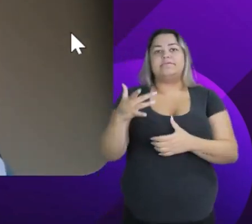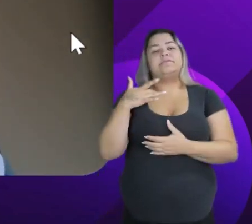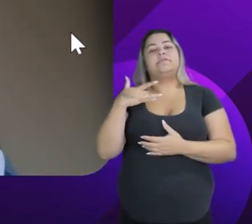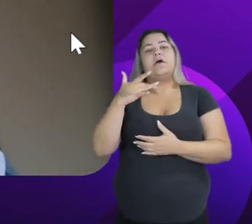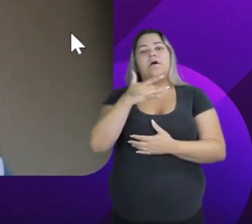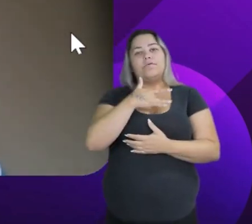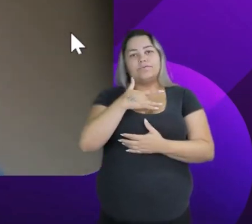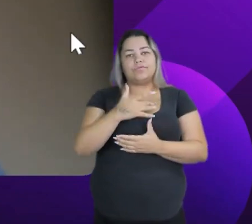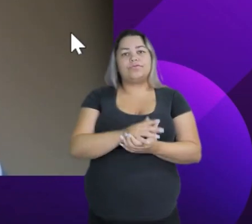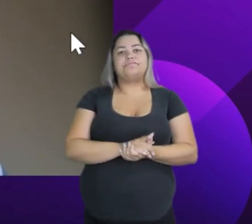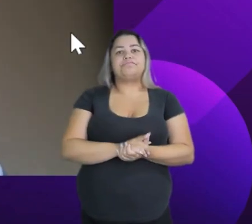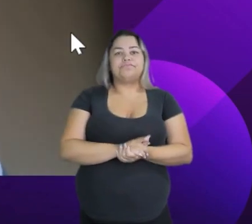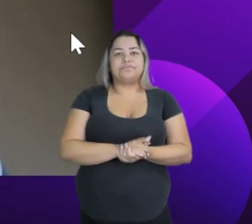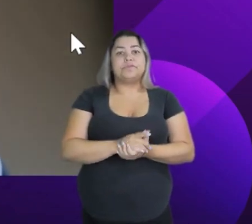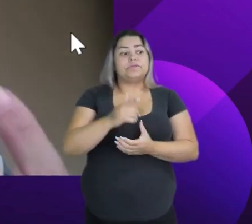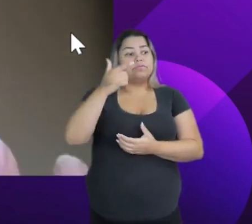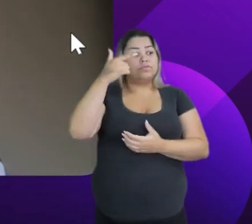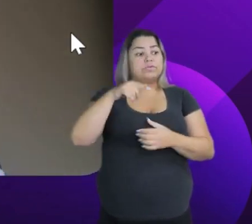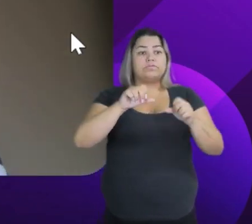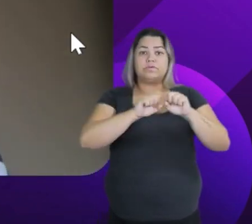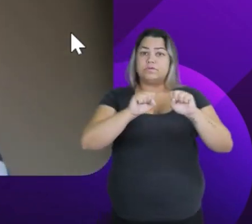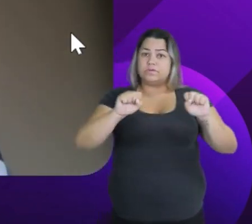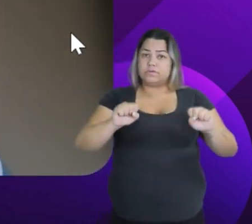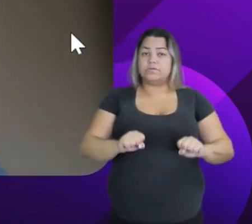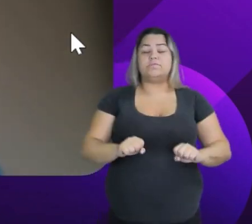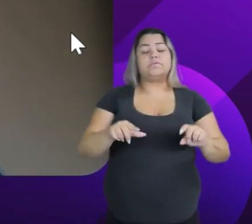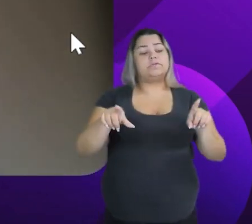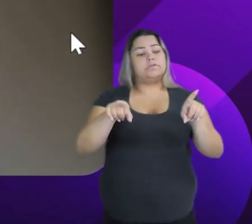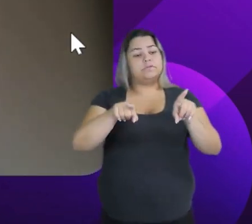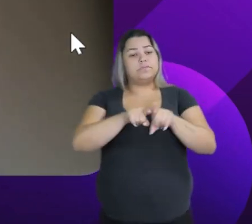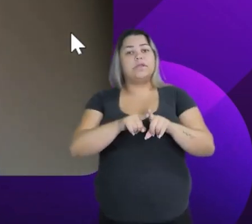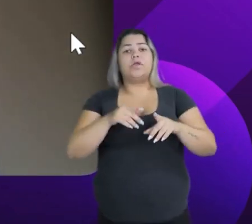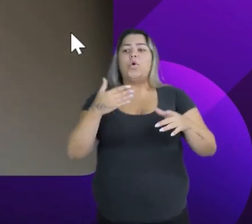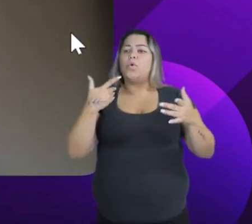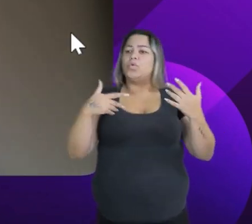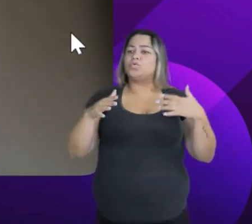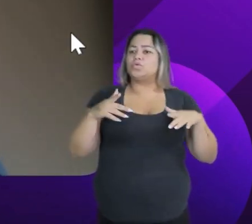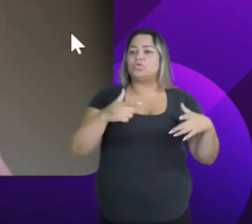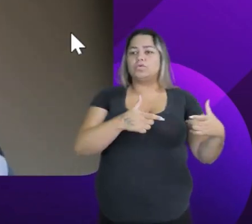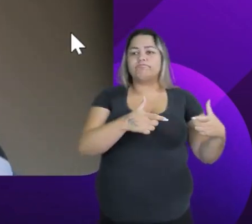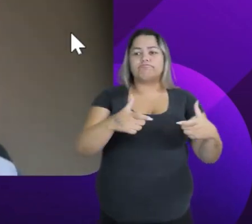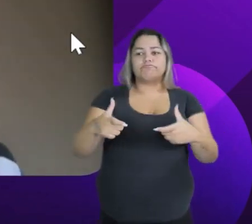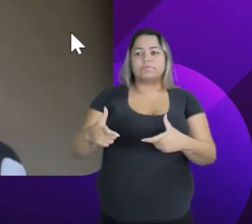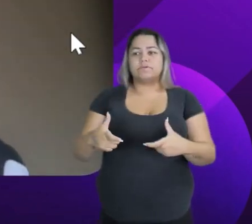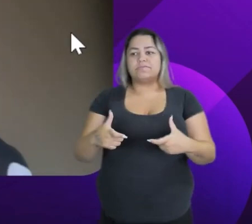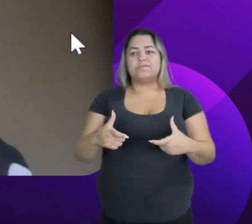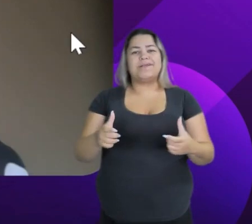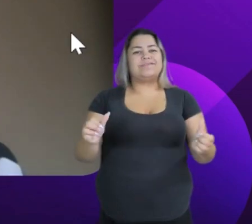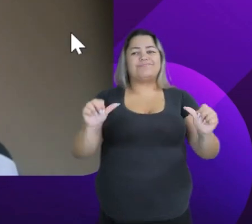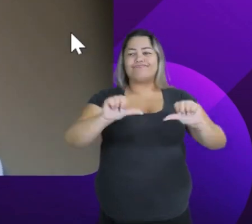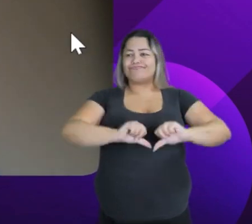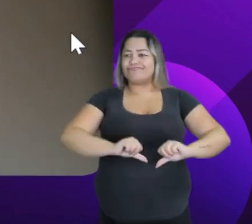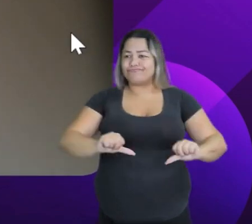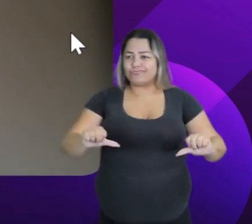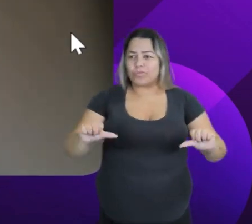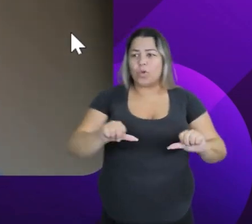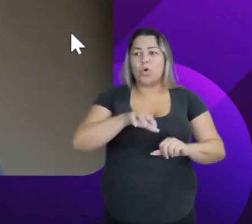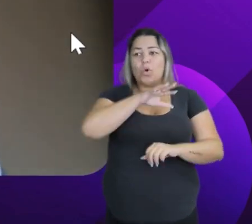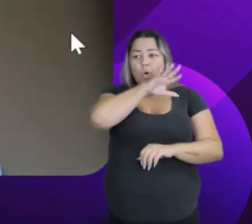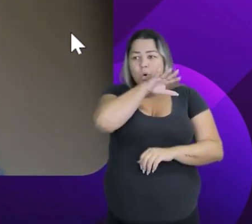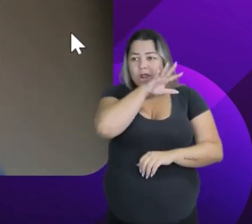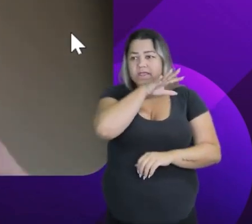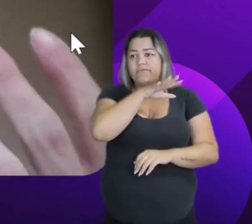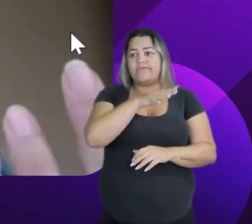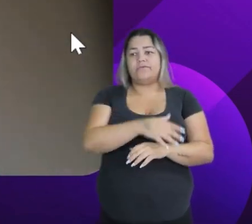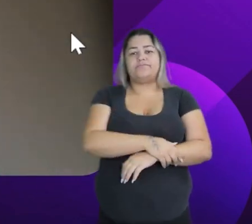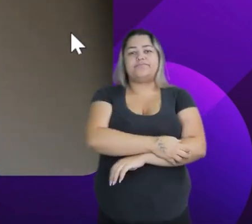hospitais e outros sistemas de saúde, e também as áreas de lazer, né, que elas são cada vez mais precárias e escassas. Então eu acho que